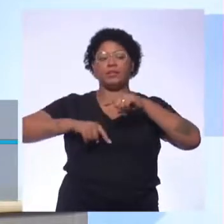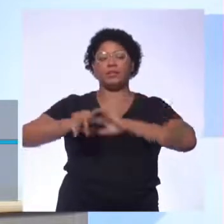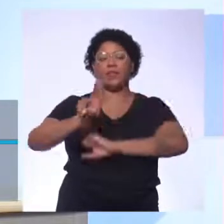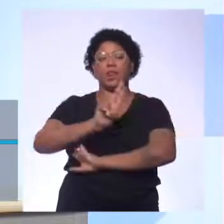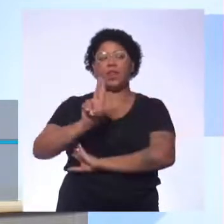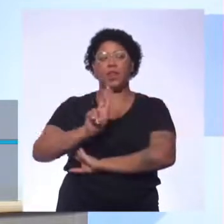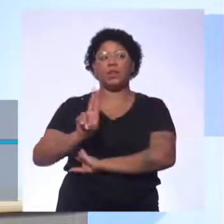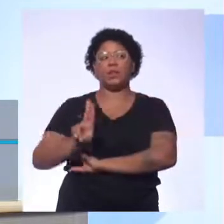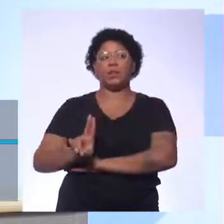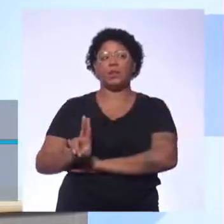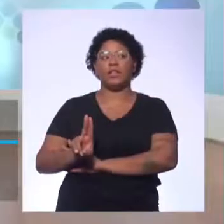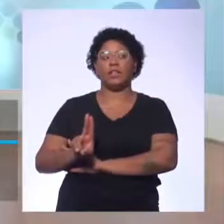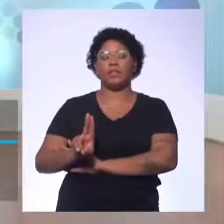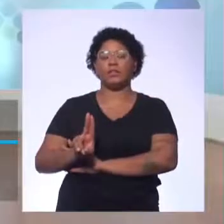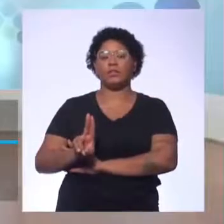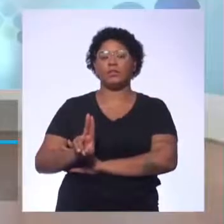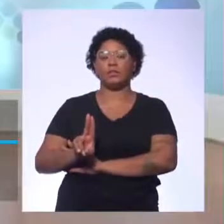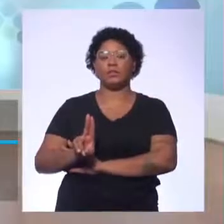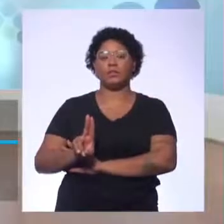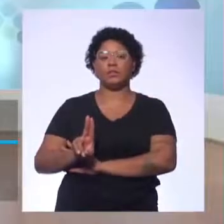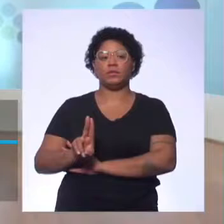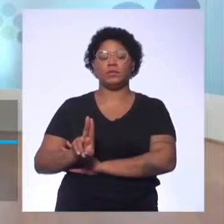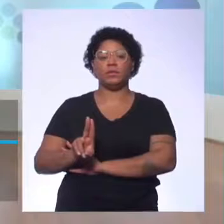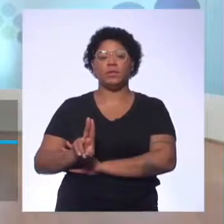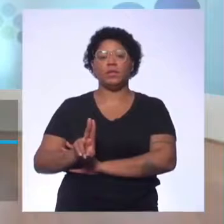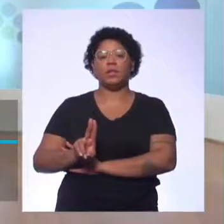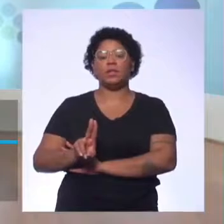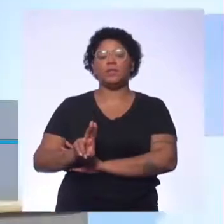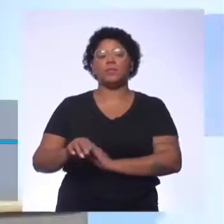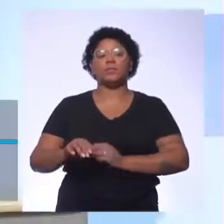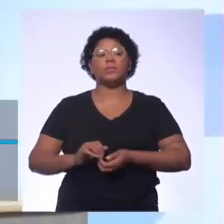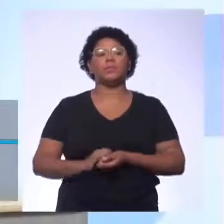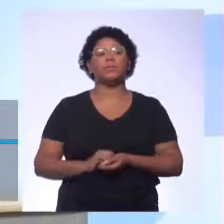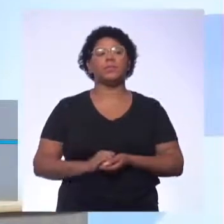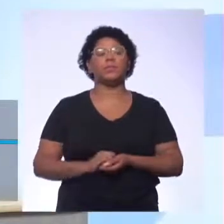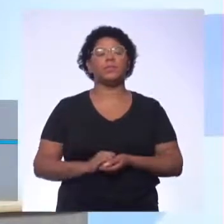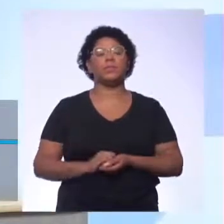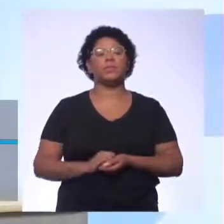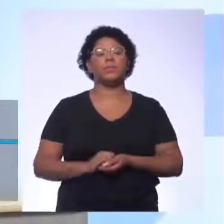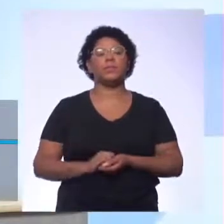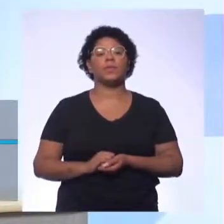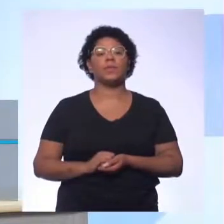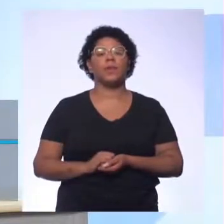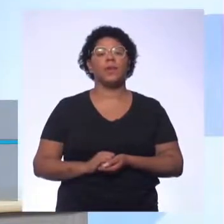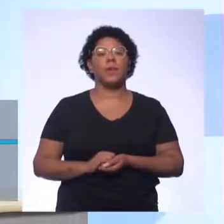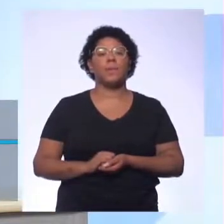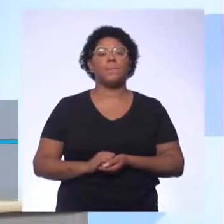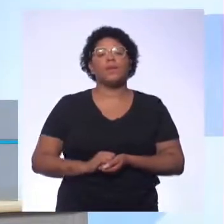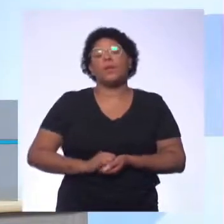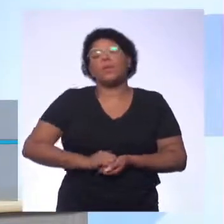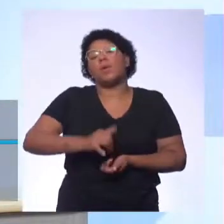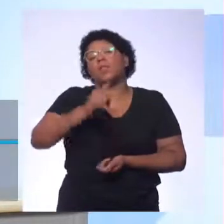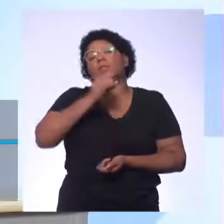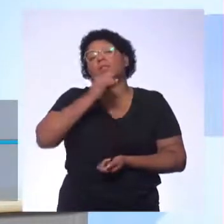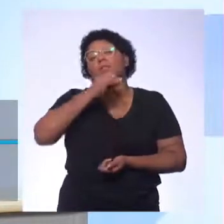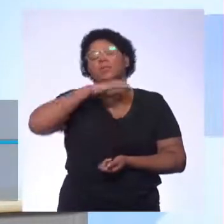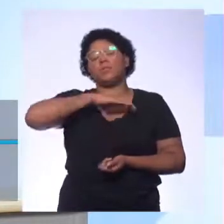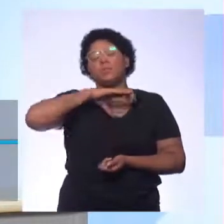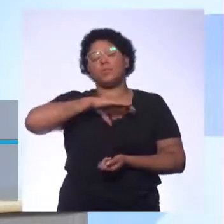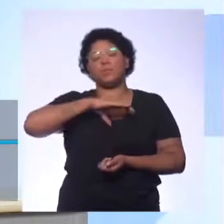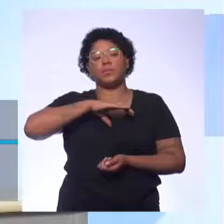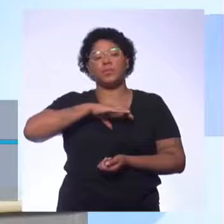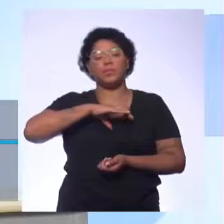Então não aparece substantivo. Dependendo do material, da editora que vocês estão utilizando, aparece nome. Então, em língua portuguesa, quando nós pensamos